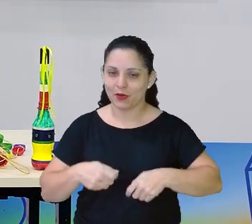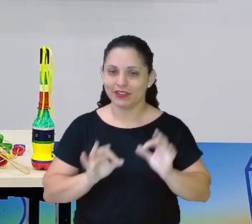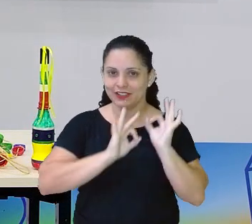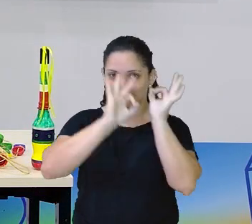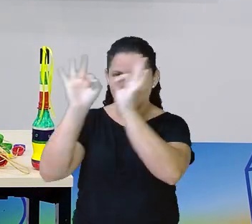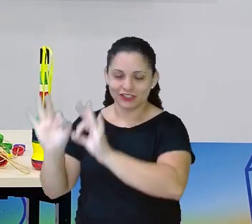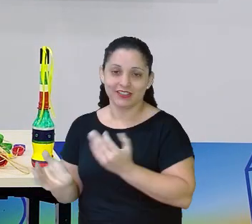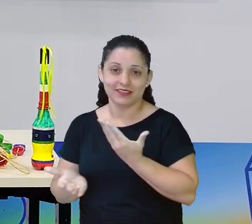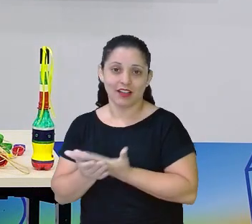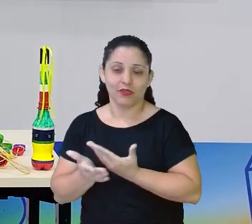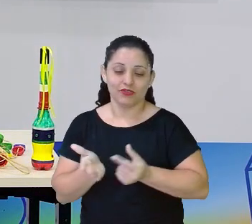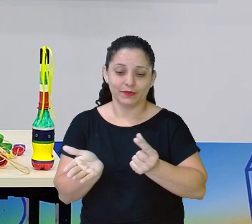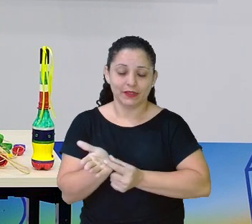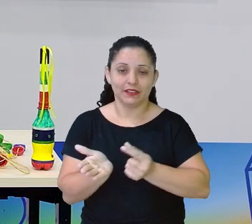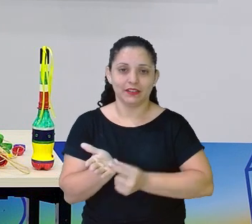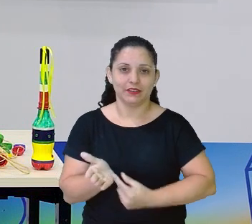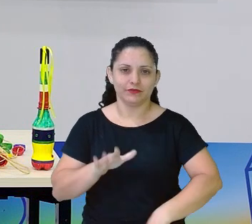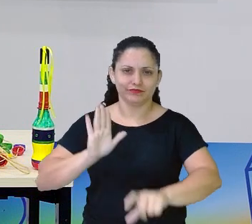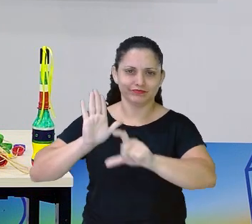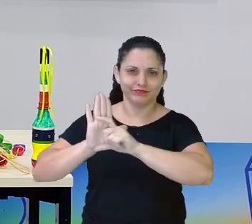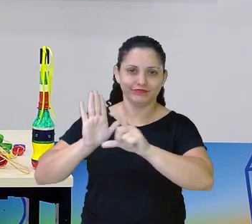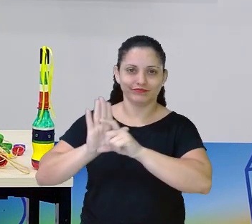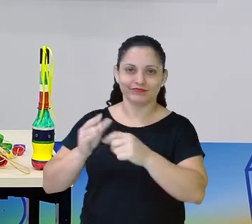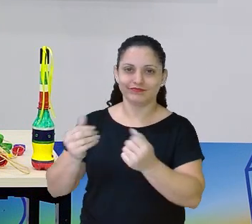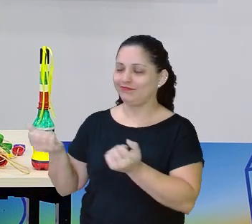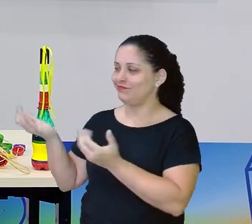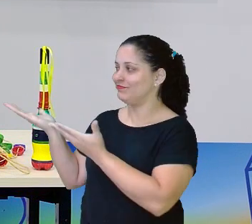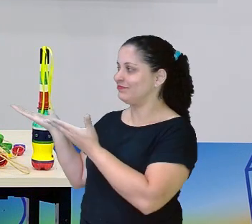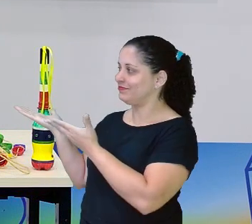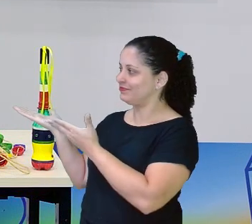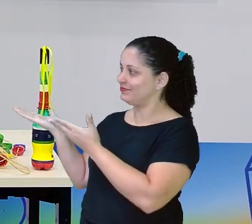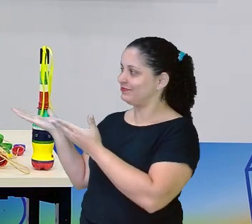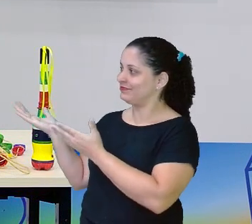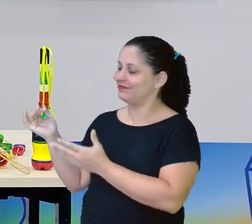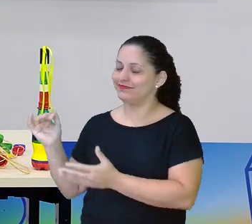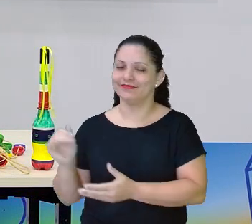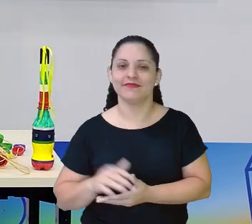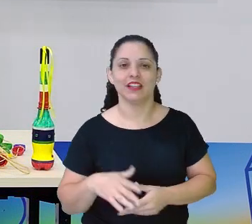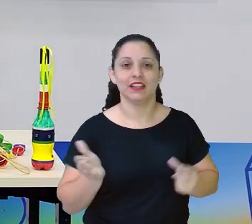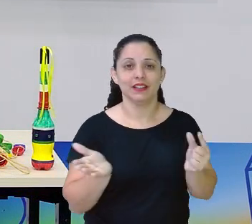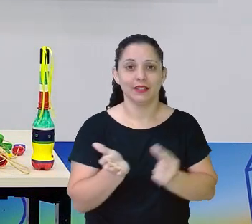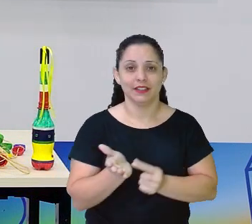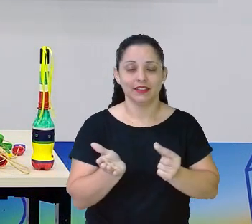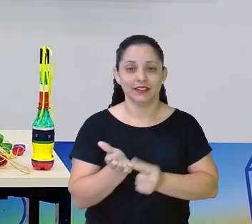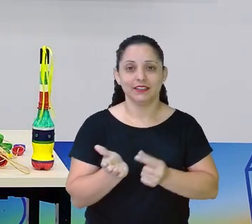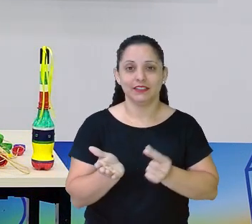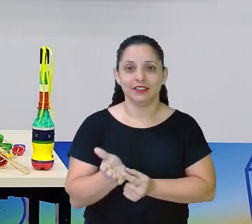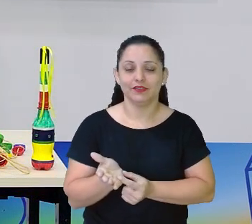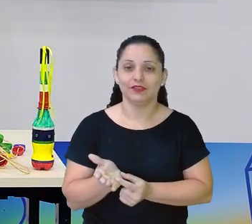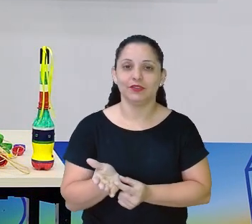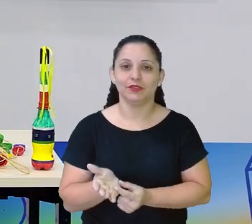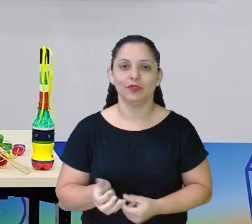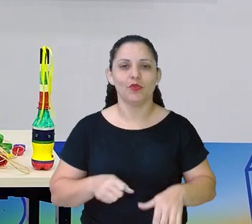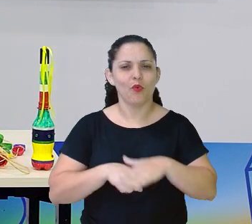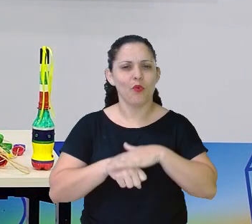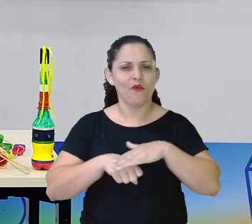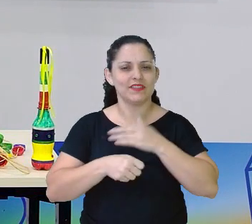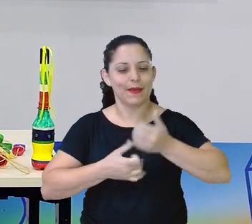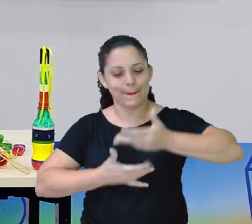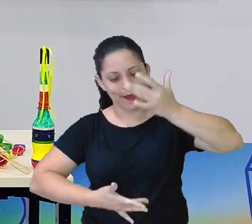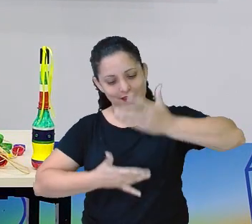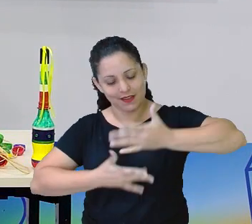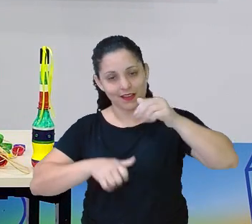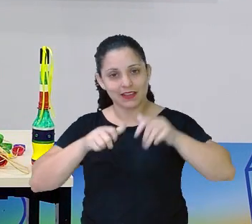nossas aulas pelo aplicativo, que QR Code já apareceu aí na tela. E é pelo aplicativo que você conversa com a